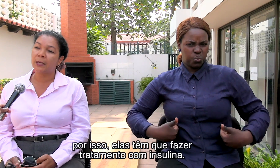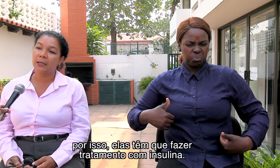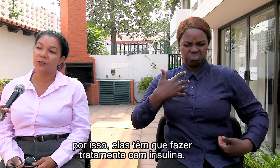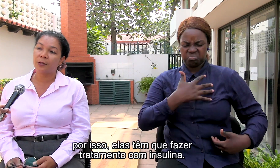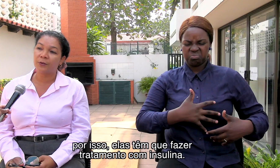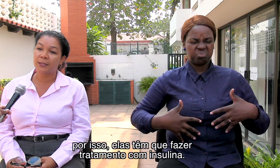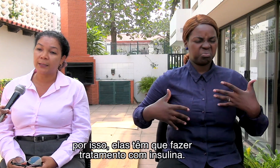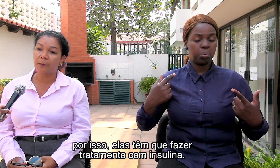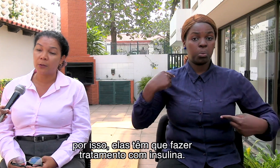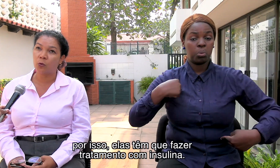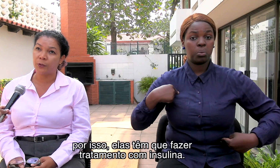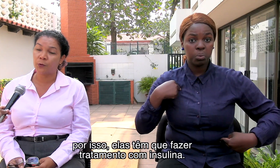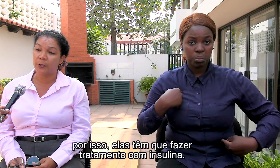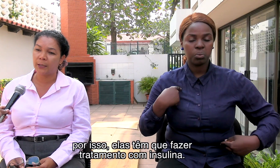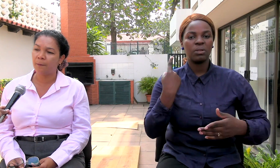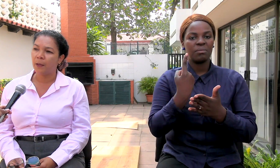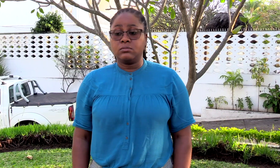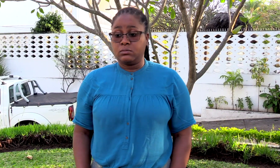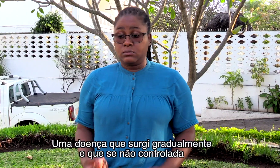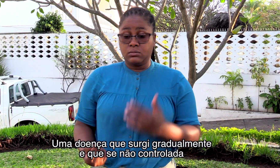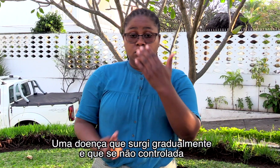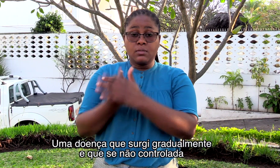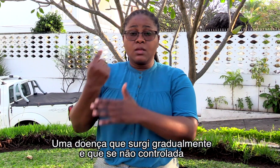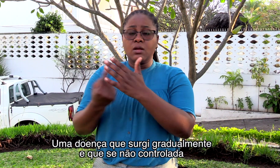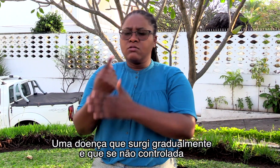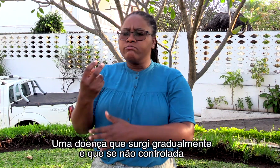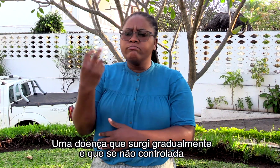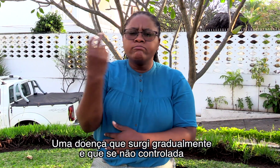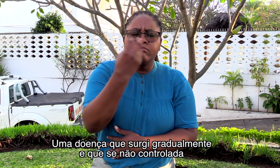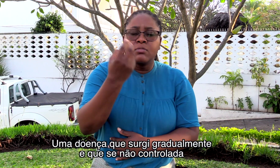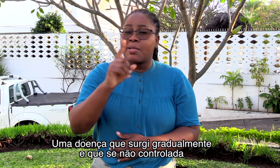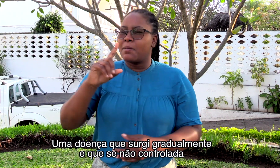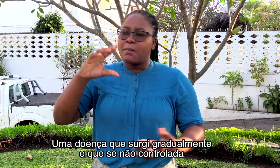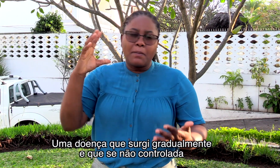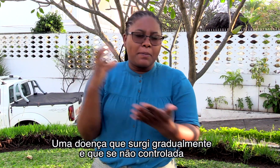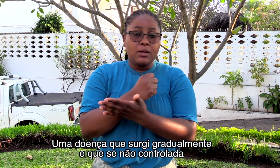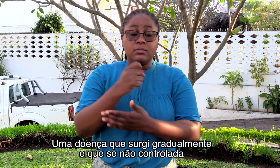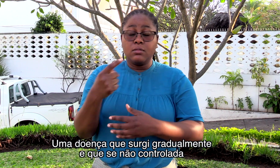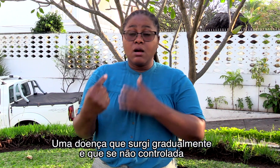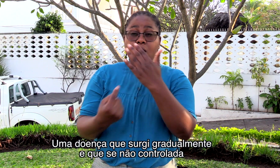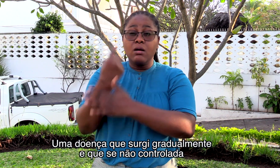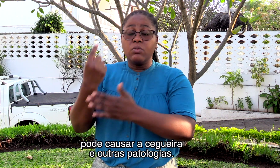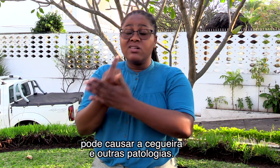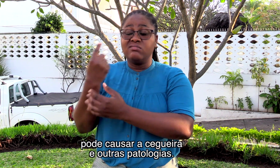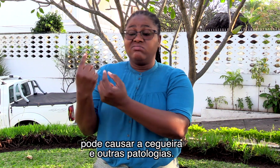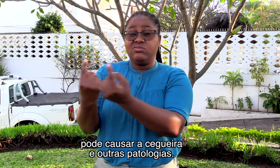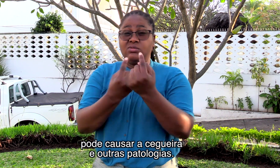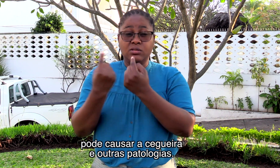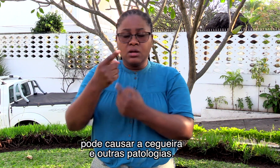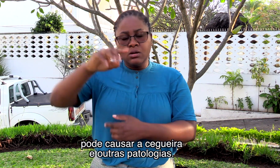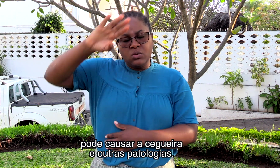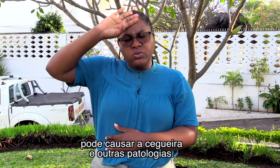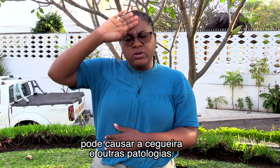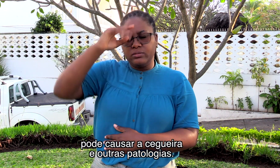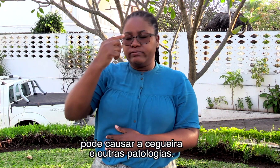por isso é que elas têm que fazer tratamento com insulina. Uma doença que surge gradualmente e que, se não controlada, pode causar a